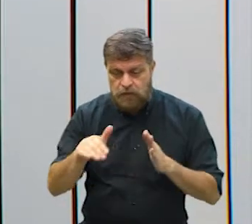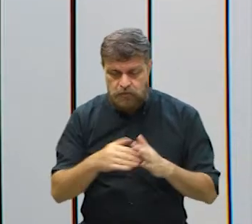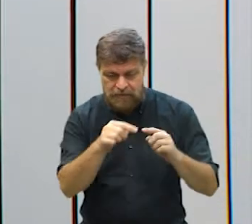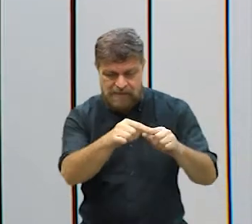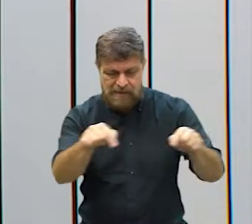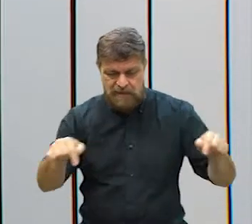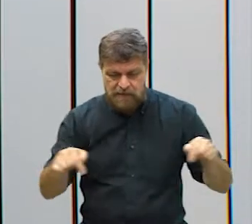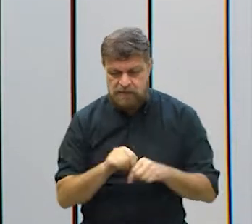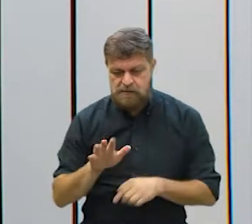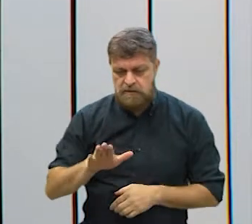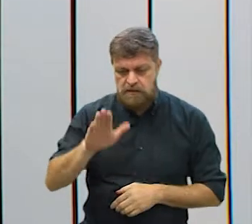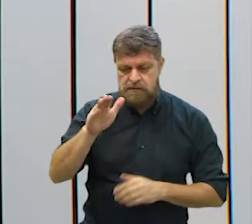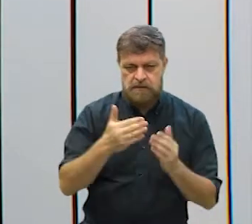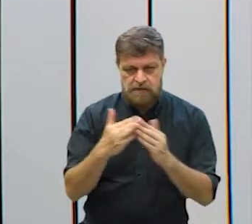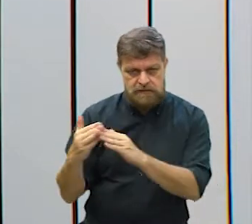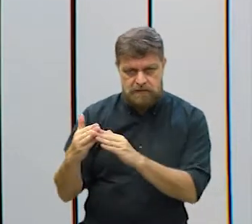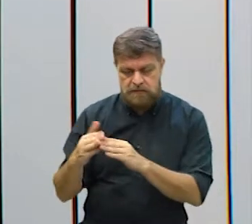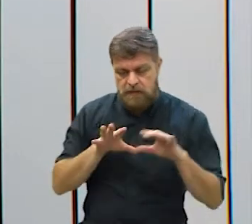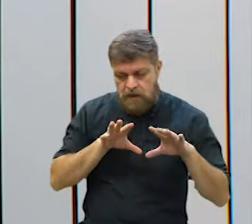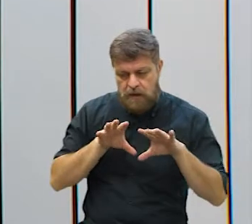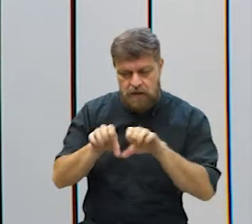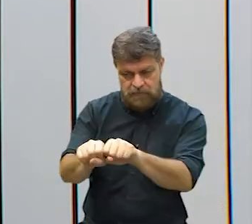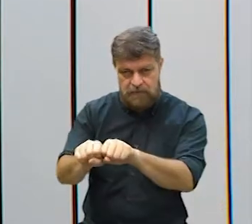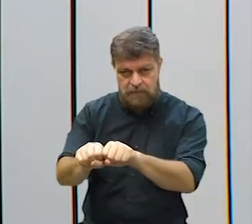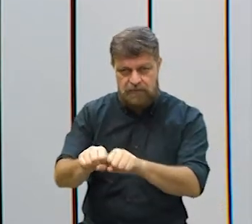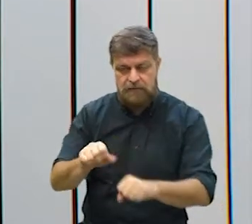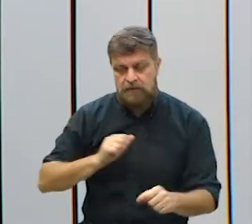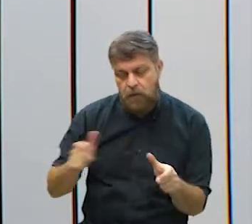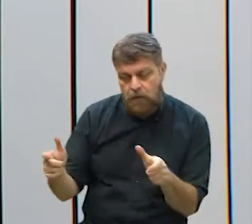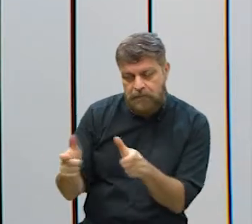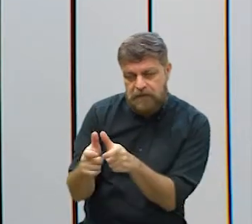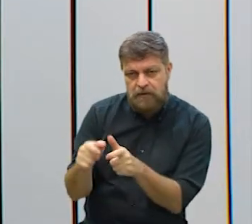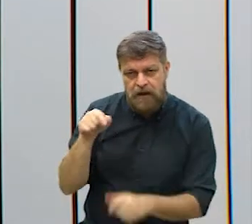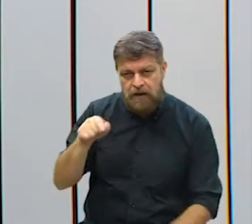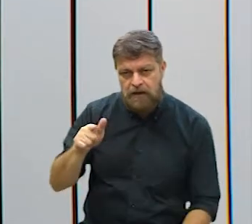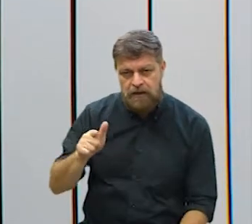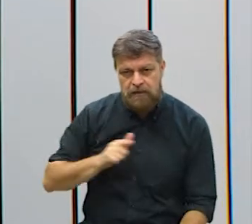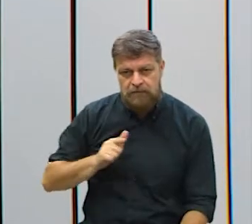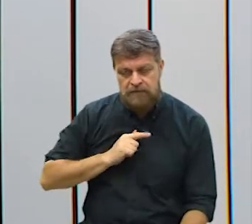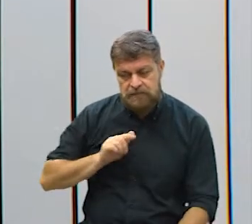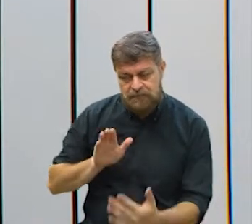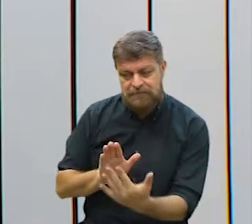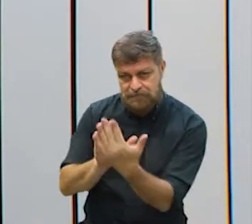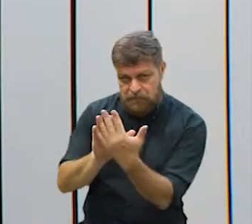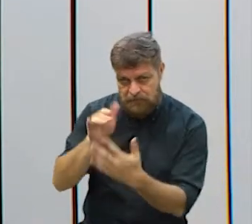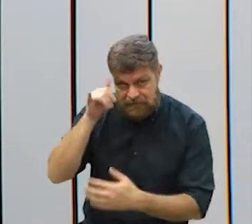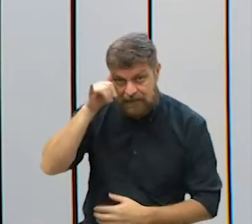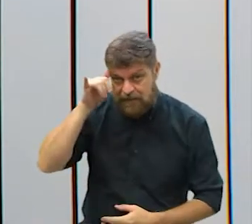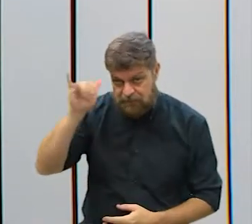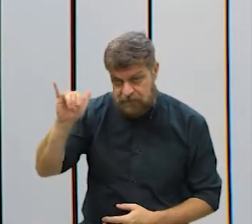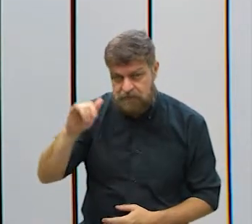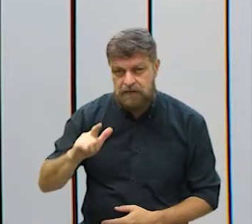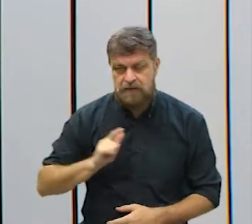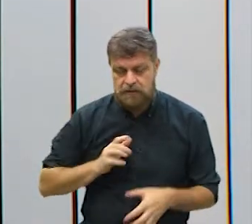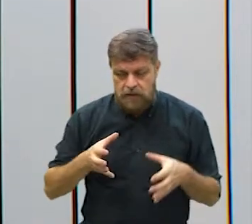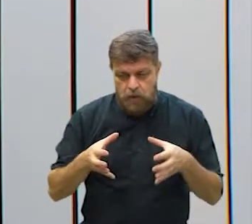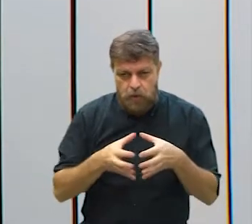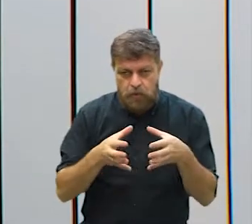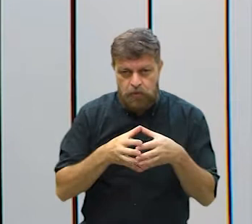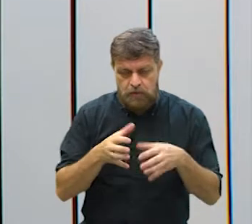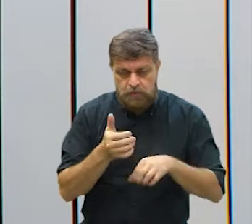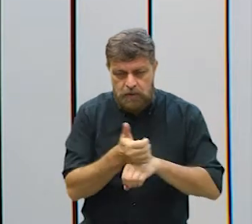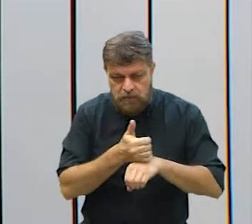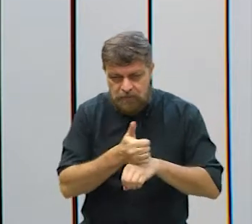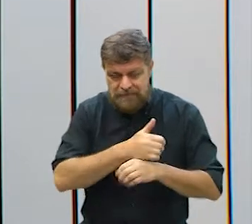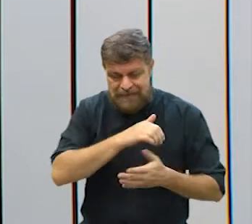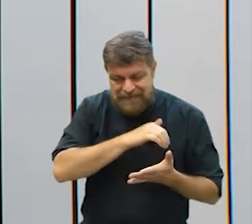nova ocupação de maneira individual ou coletiva mais menor, ela está sendo muito bem combatida, viu, secretário? A